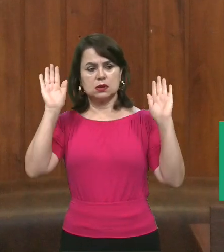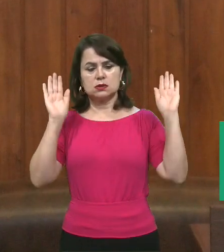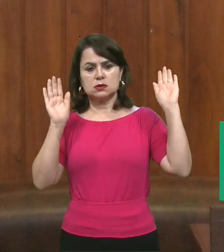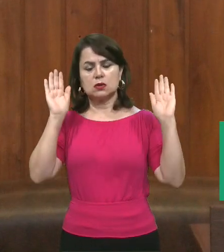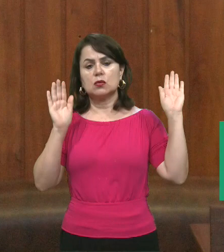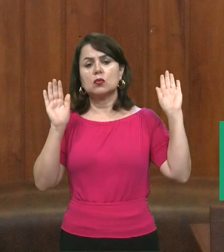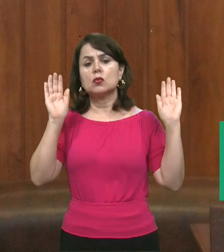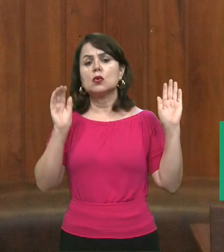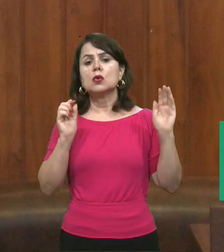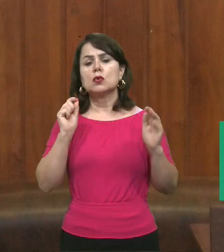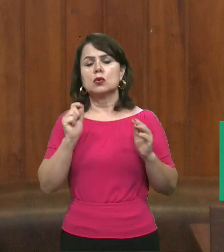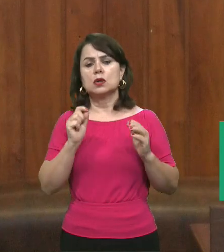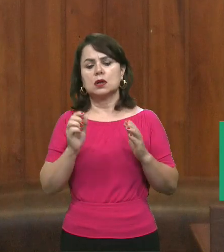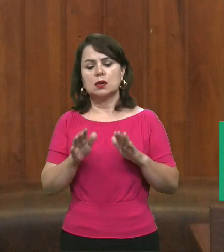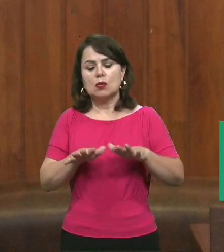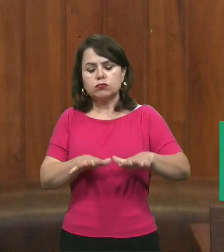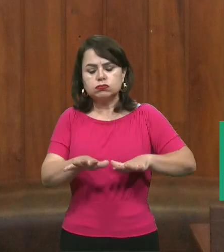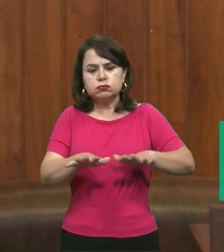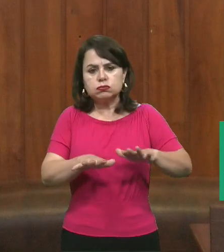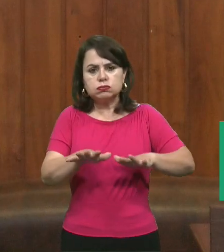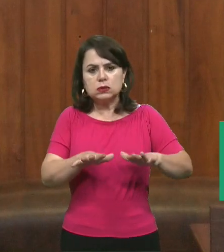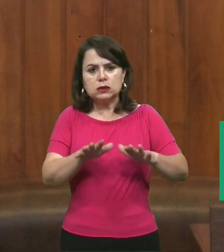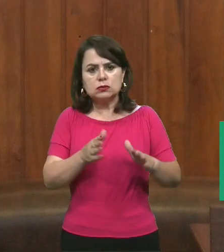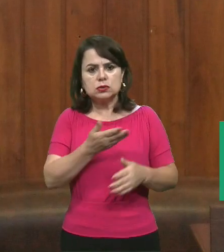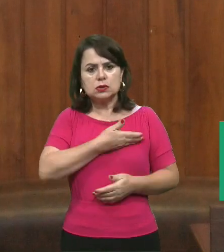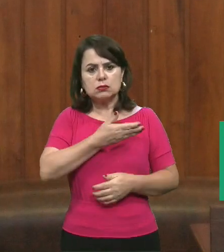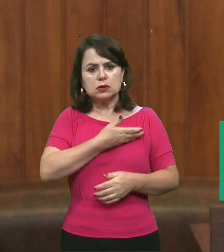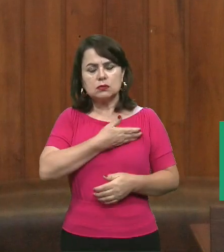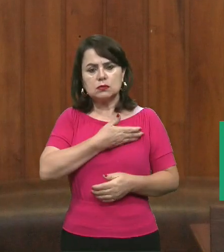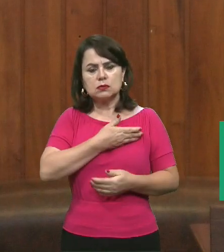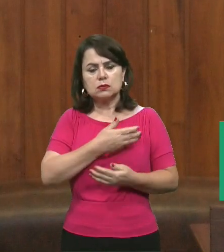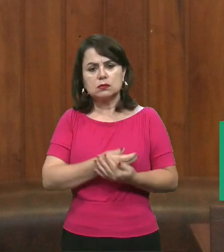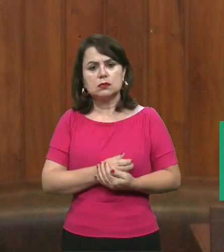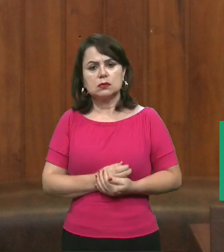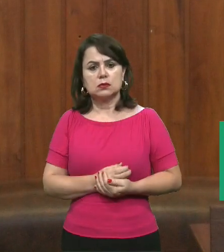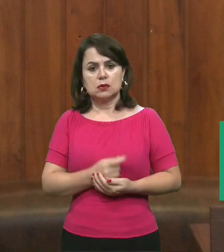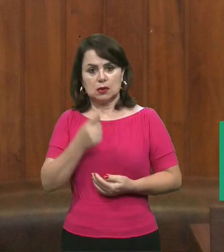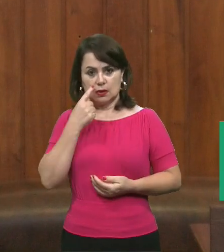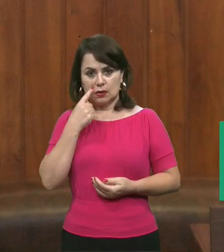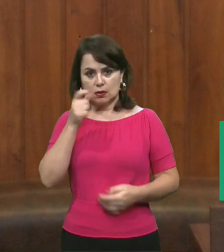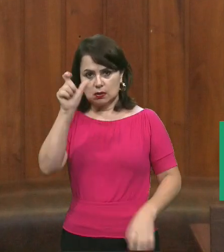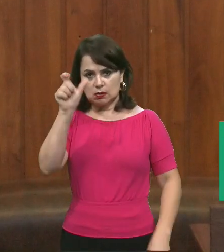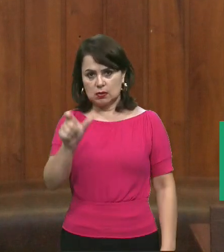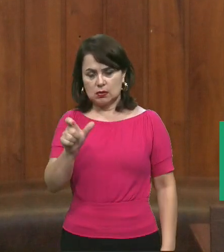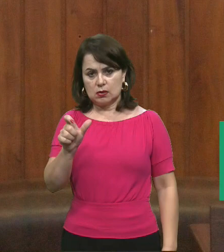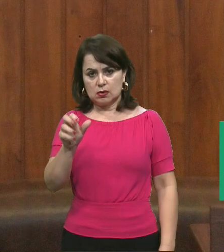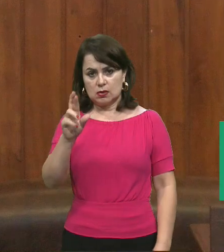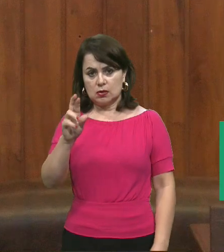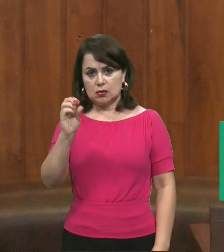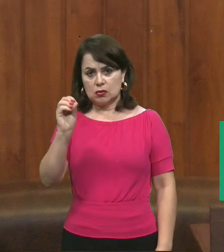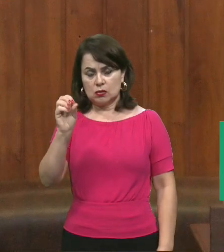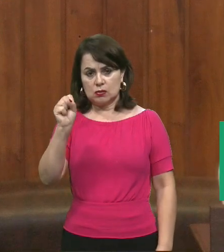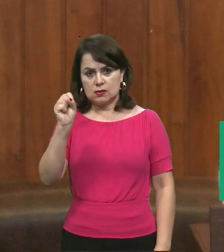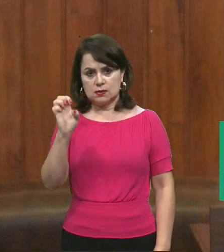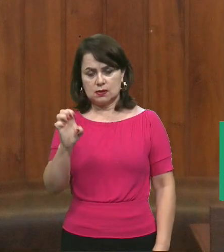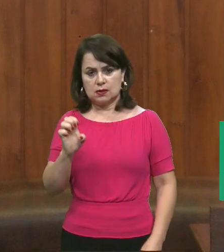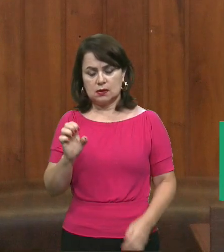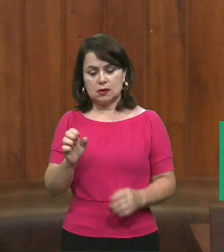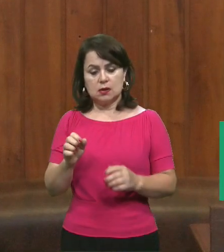amigos, uma ação entre amigos. Rose, minha querida, entre amigos, fizeram a licitação entre